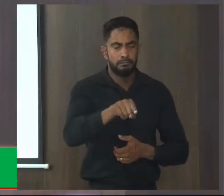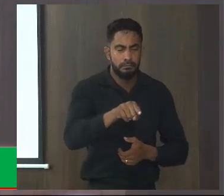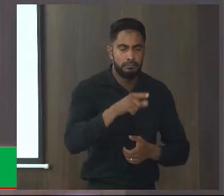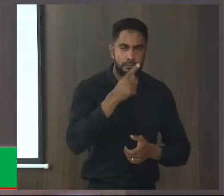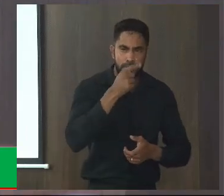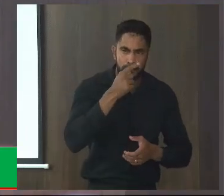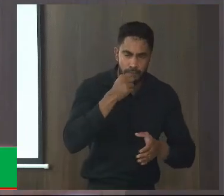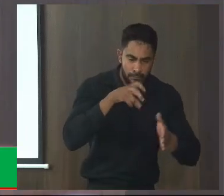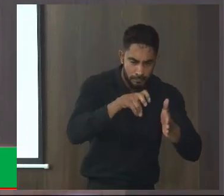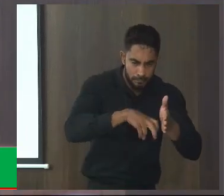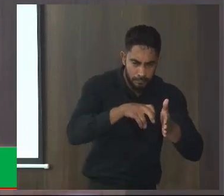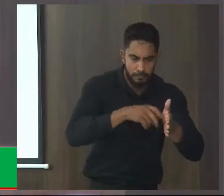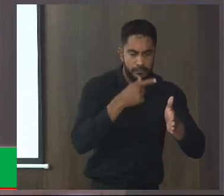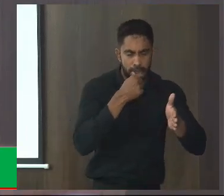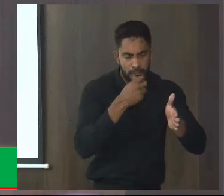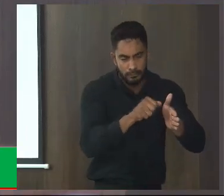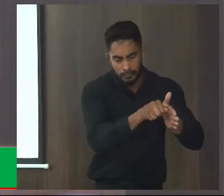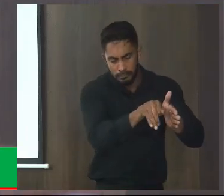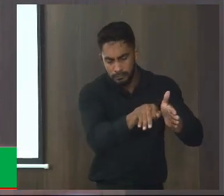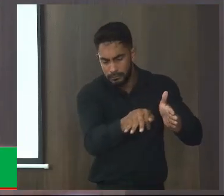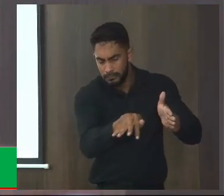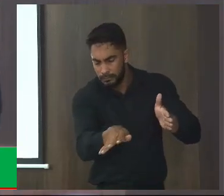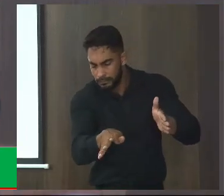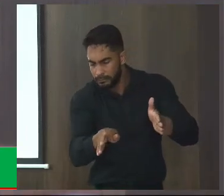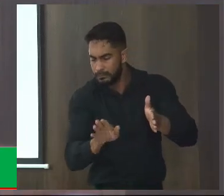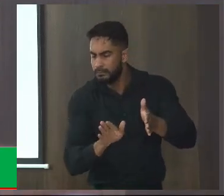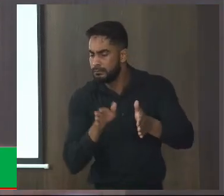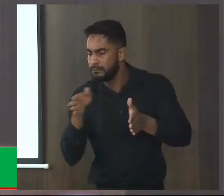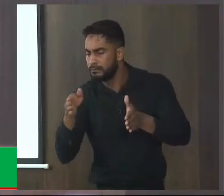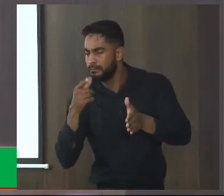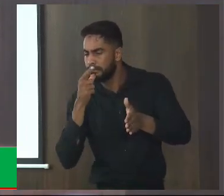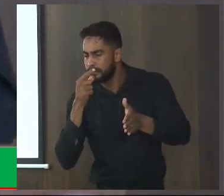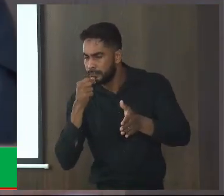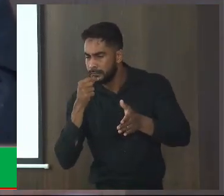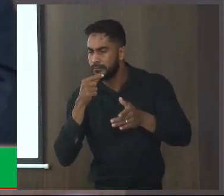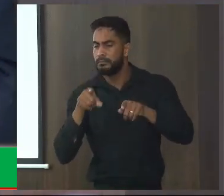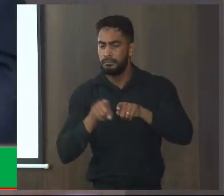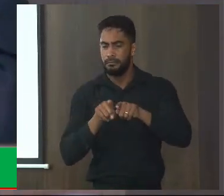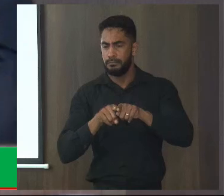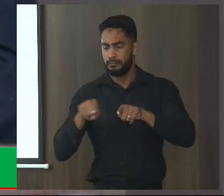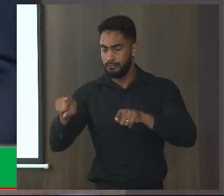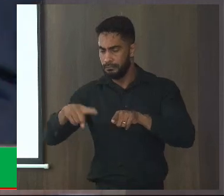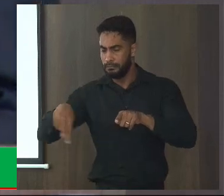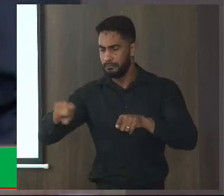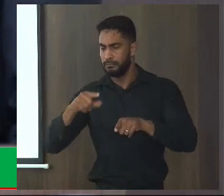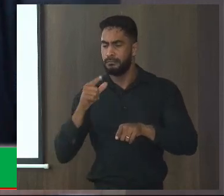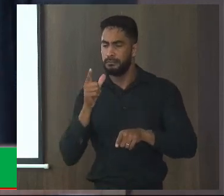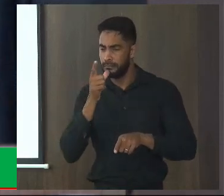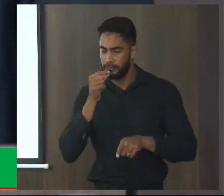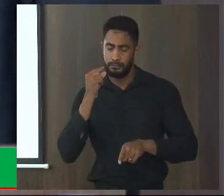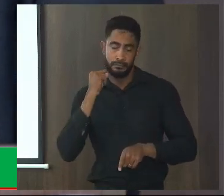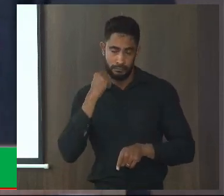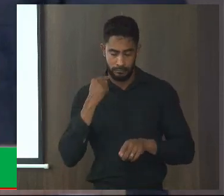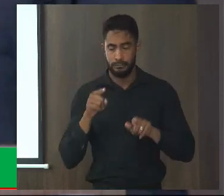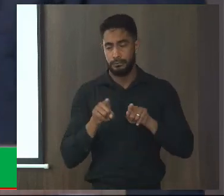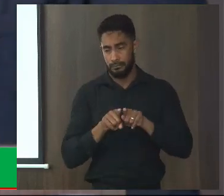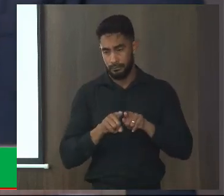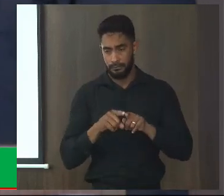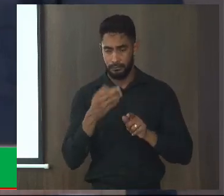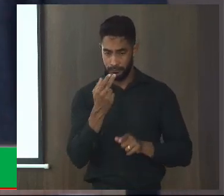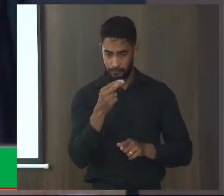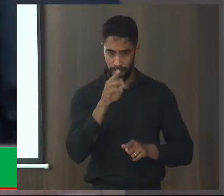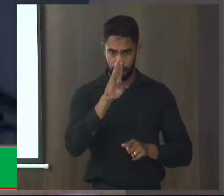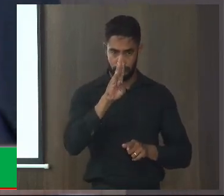está saindo a água, de onde está entrando, de onde está saindo e também na barragem de rejeito. Essa água, igual o Bruno falou,